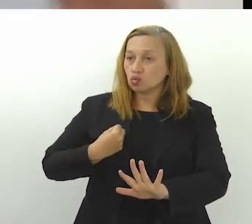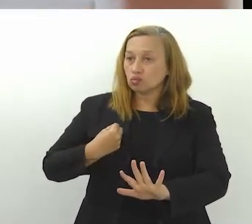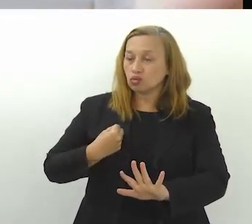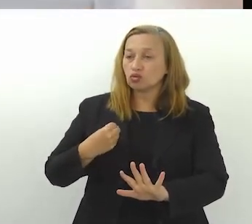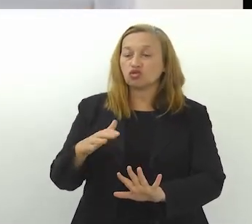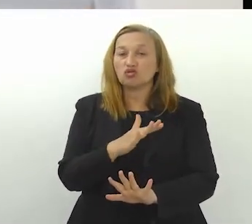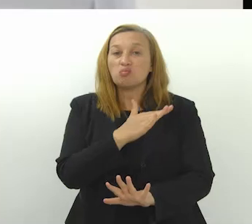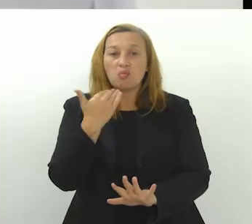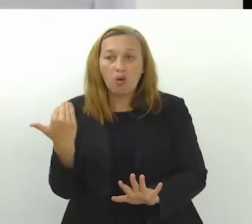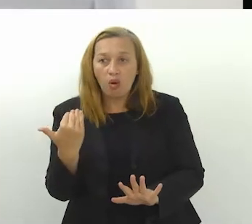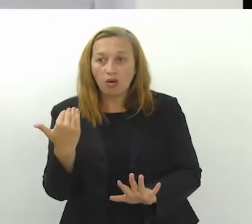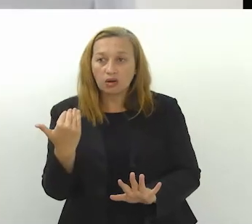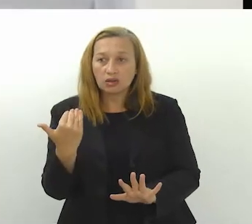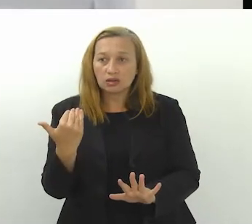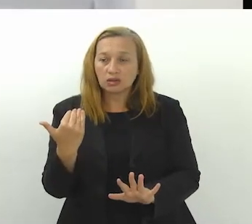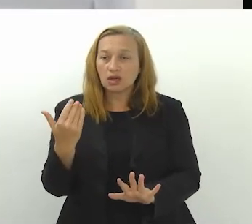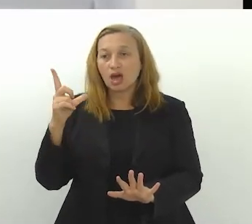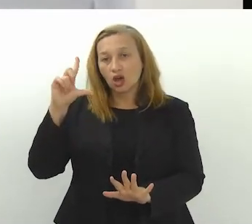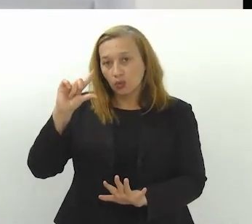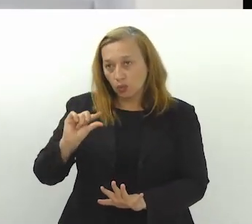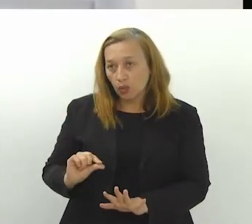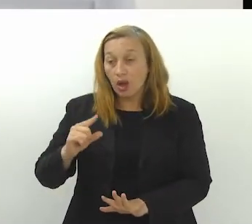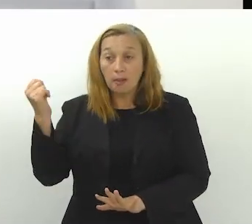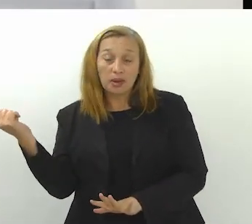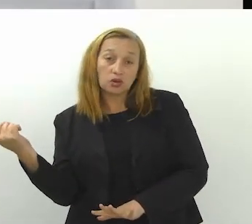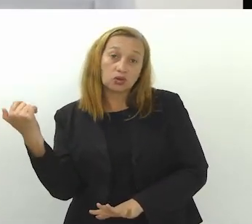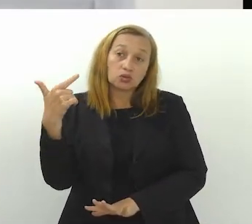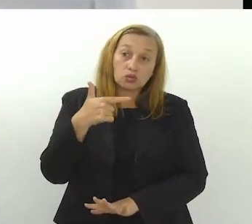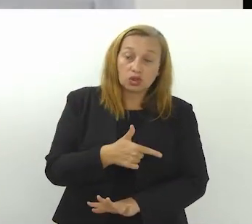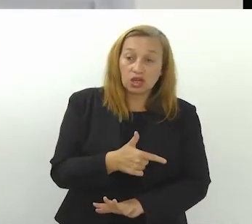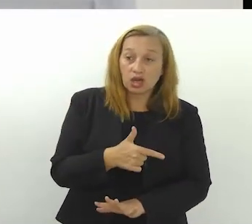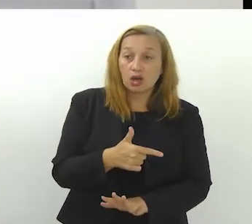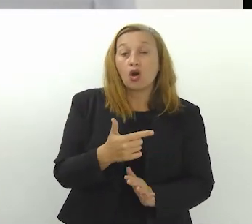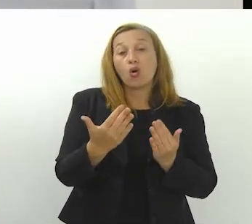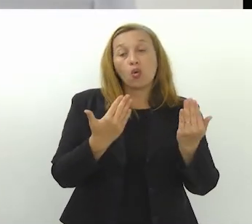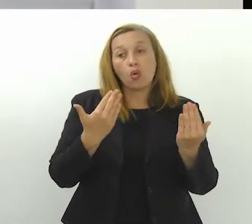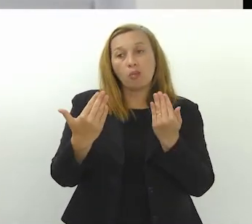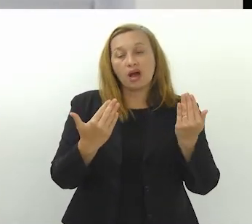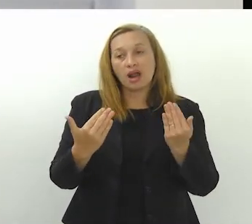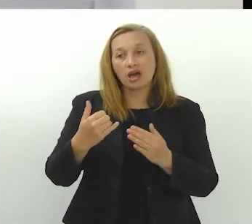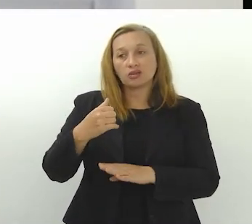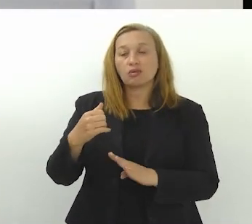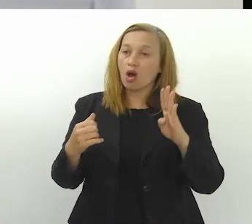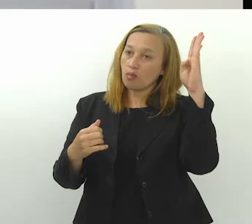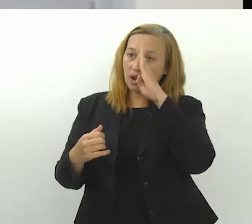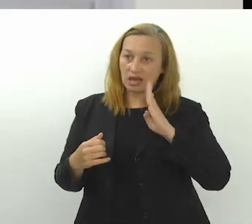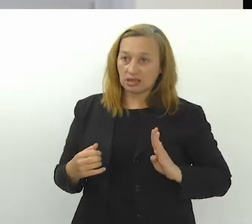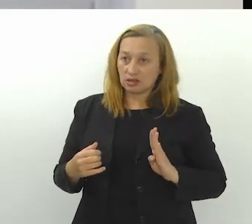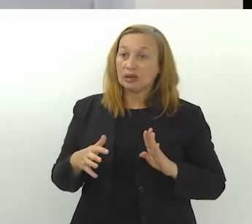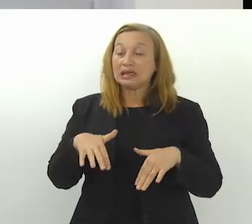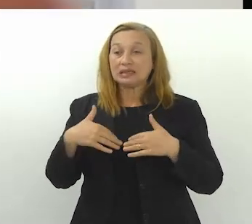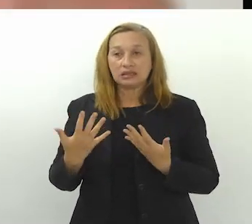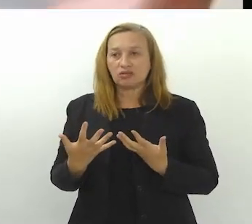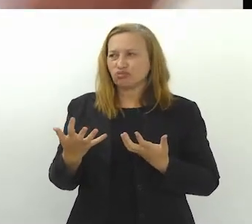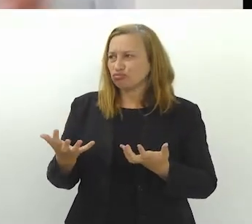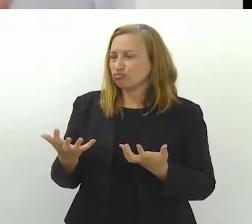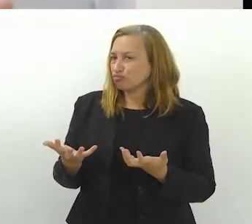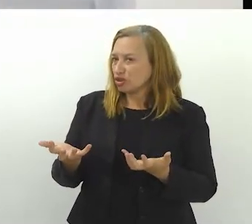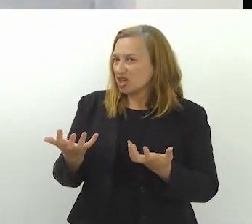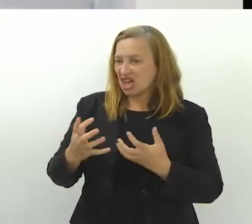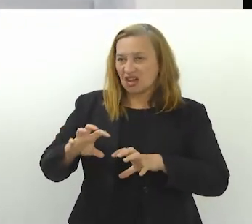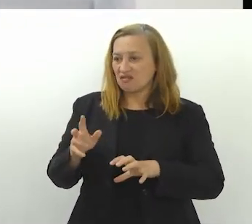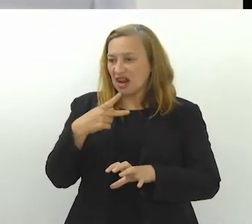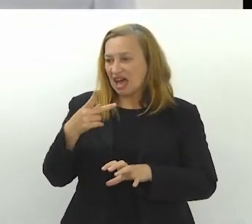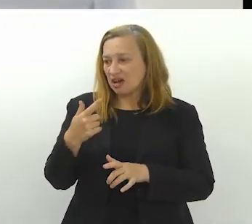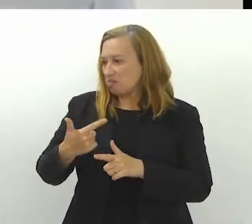exemplo, de homicídios, né, ele é muito menor do que comparado ao Brasil. Né? Então, não estou querendo dizer que